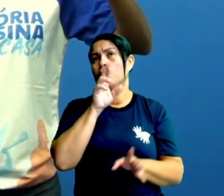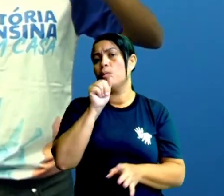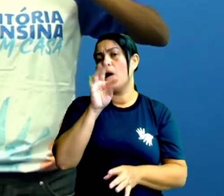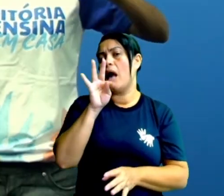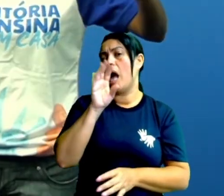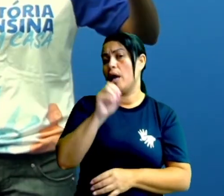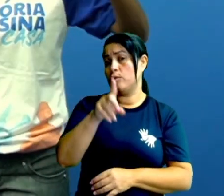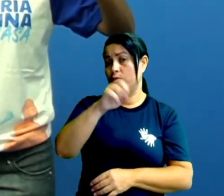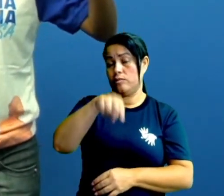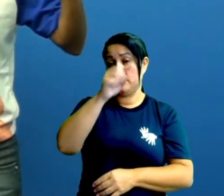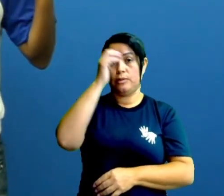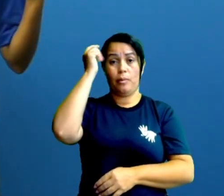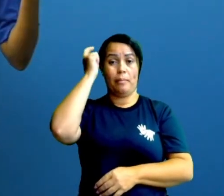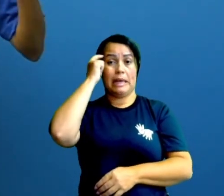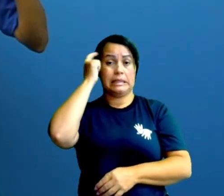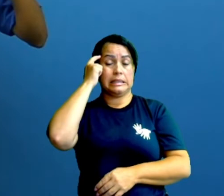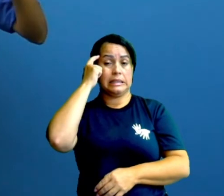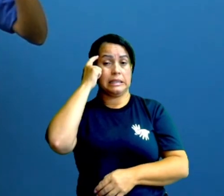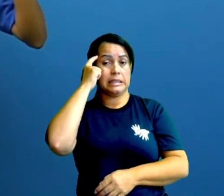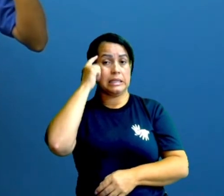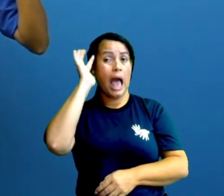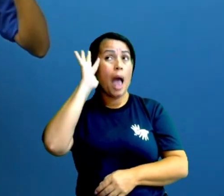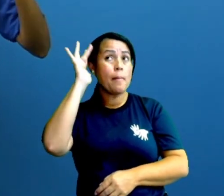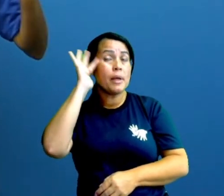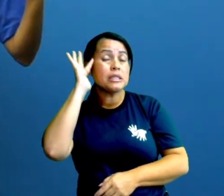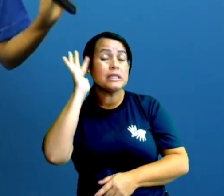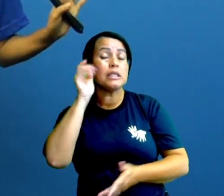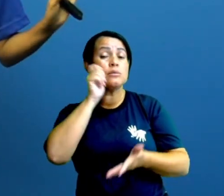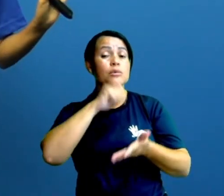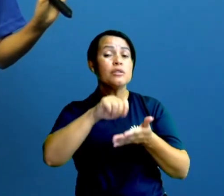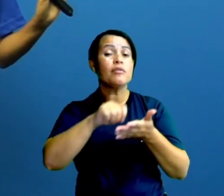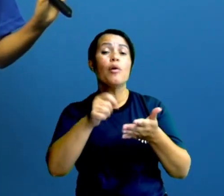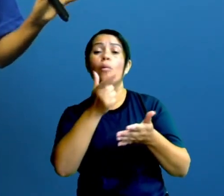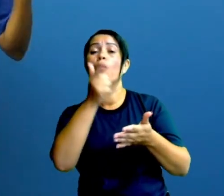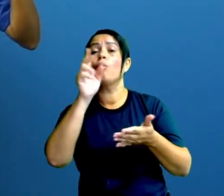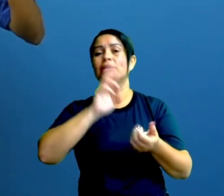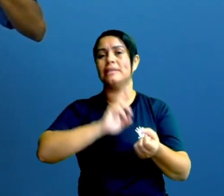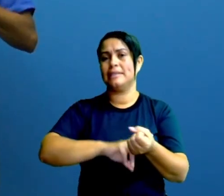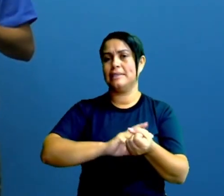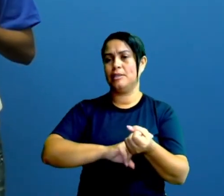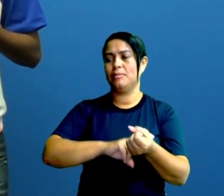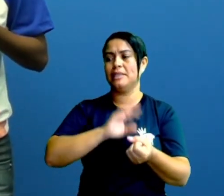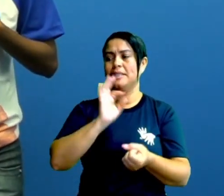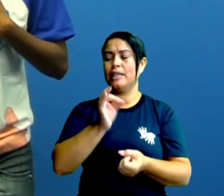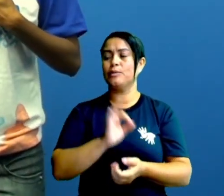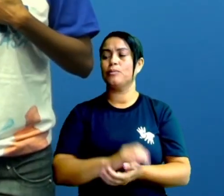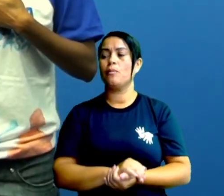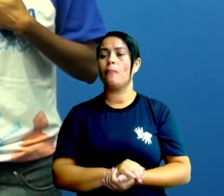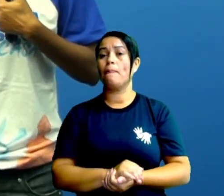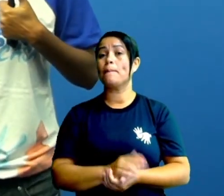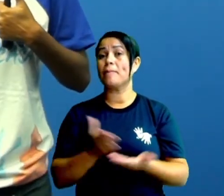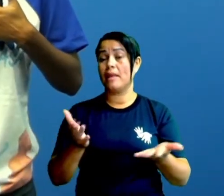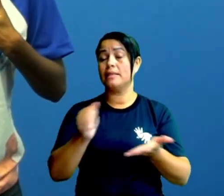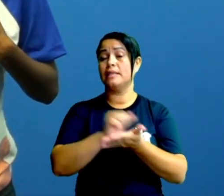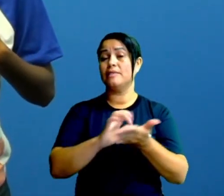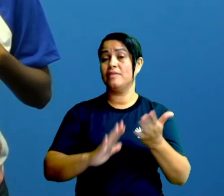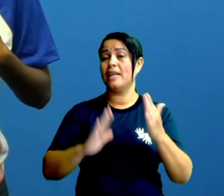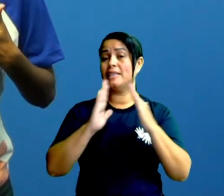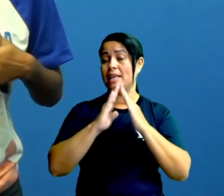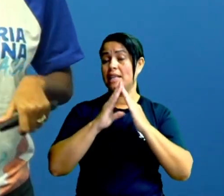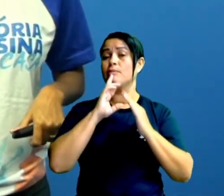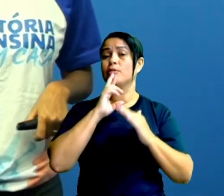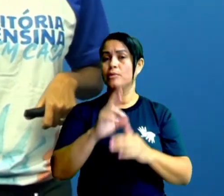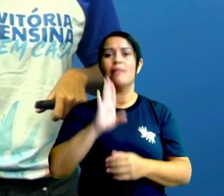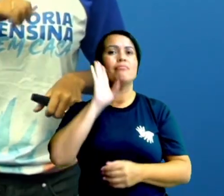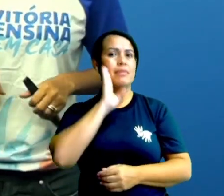exemplo mas aí vocês vão pensar ou traje mas para fazer e essa atividade de casa é